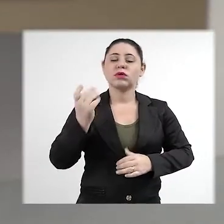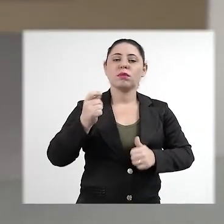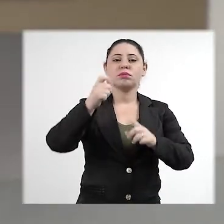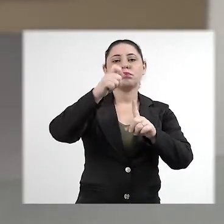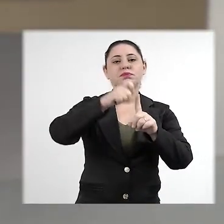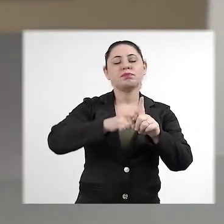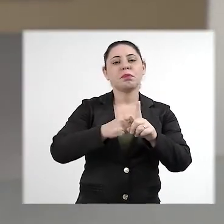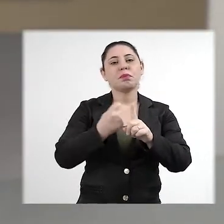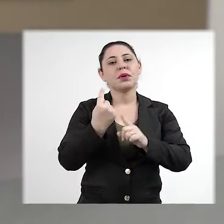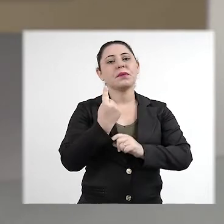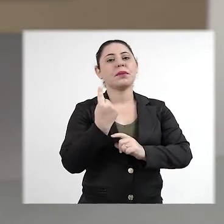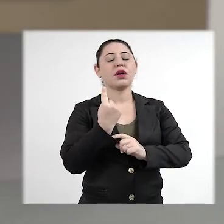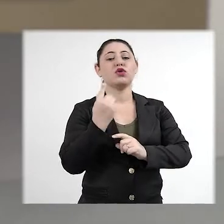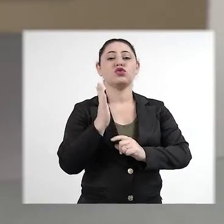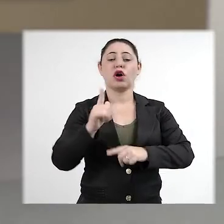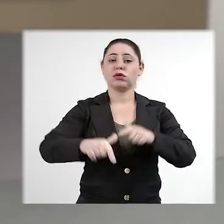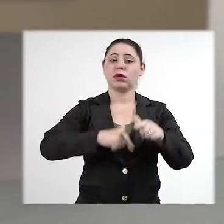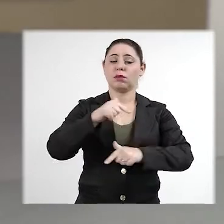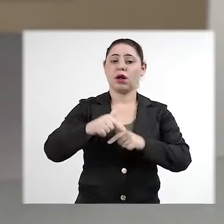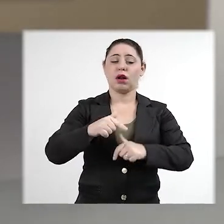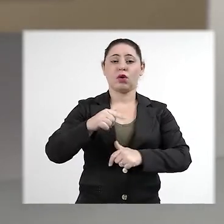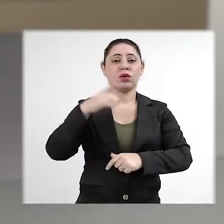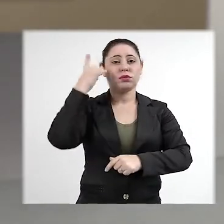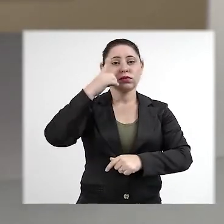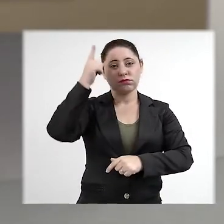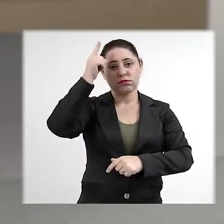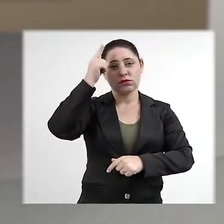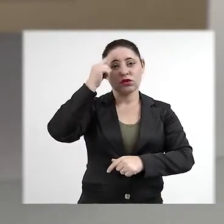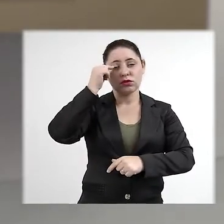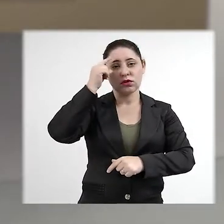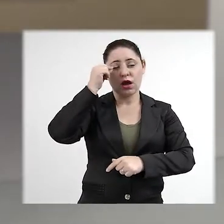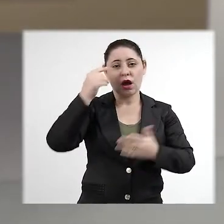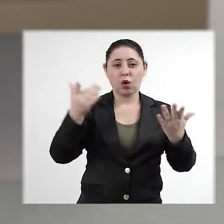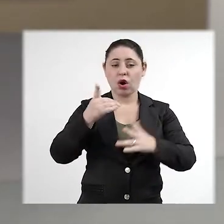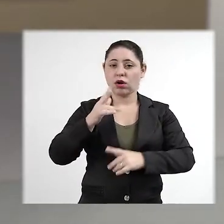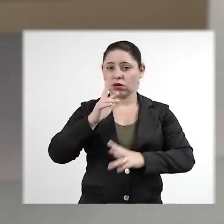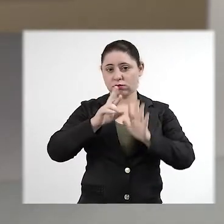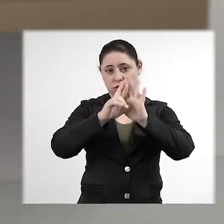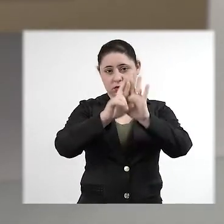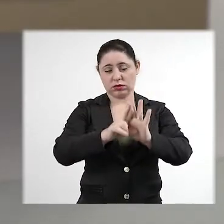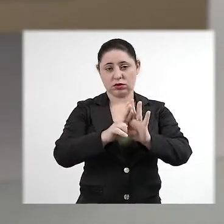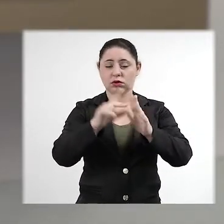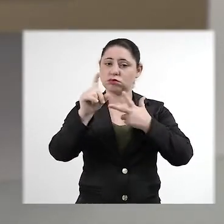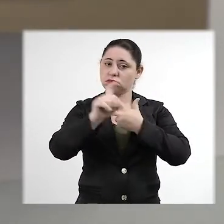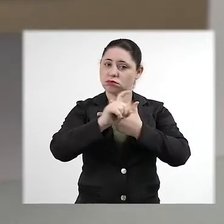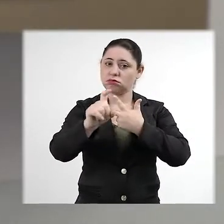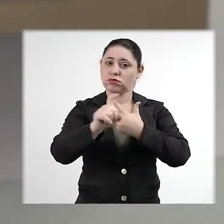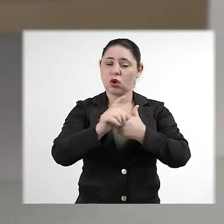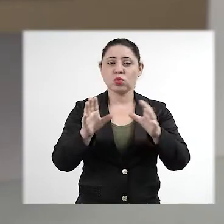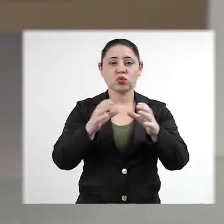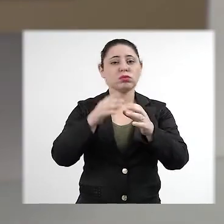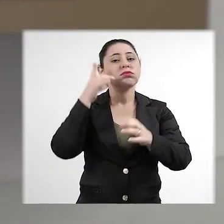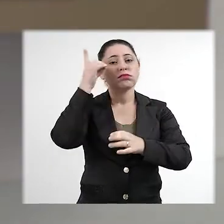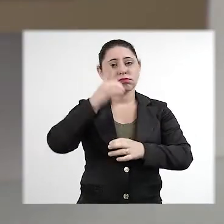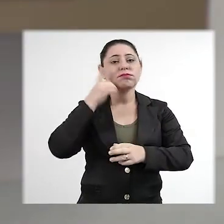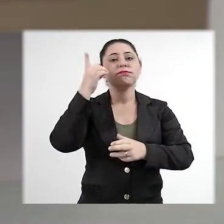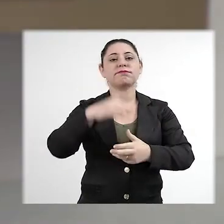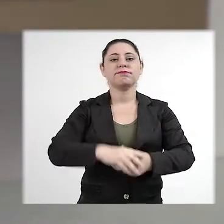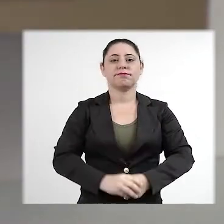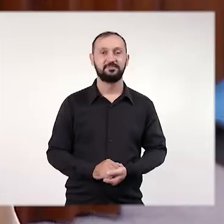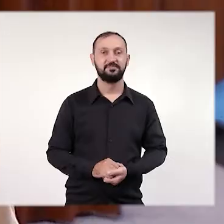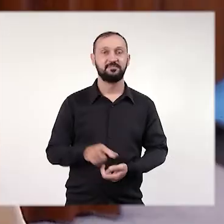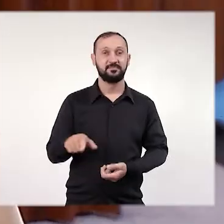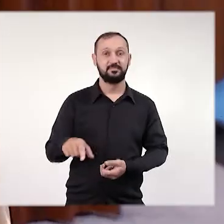já no primeiro mês de atividades. O deputado Gerson Claro passou a ser o representante do Executivo entre os